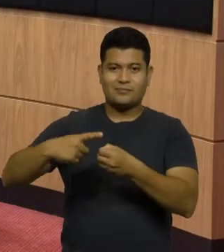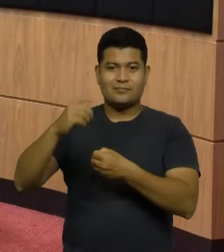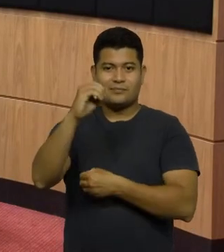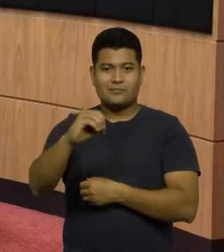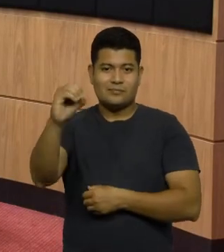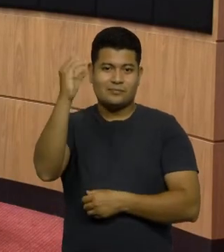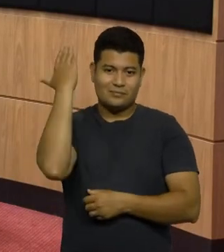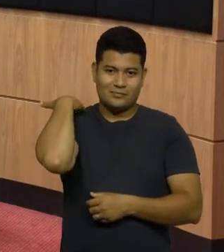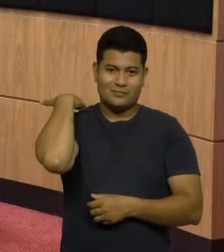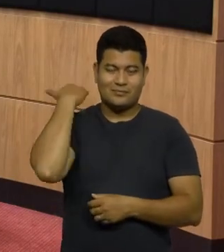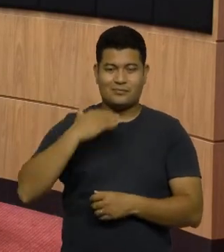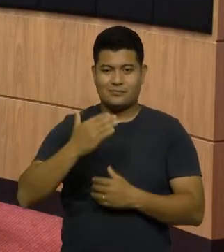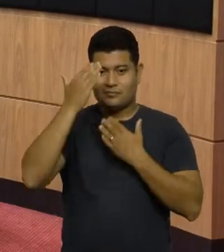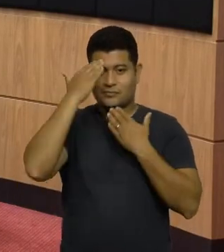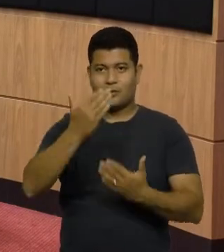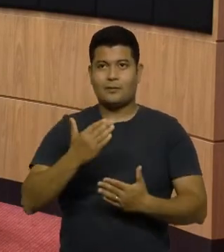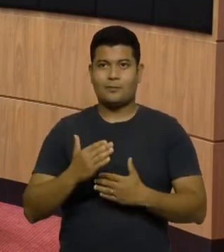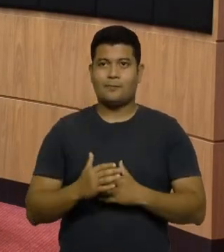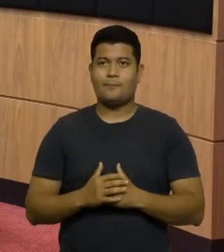oportunidade.